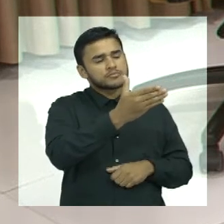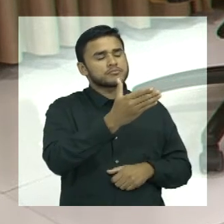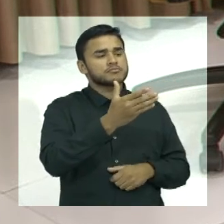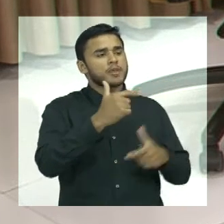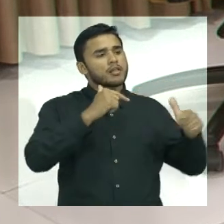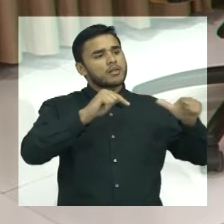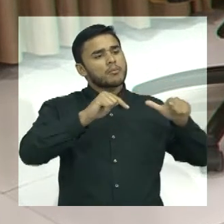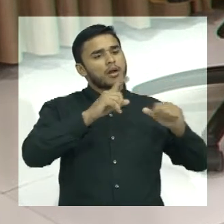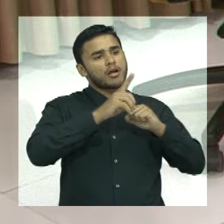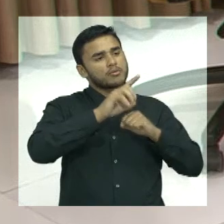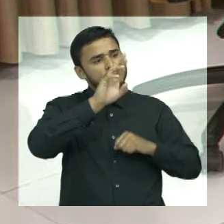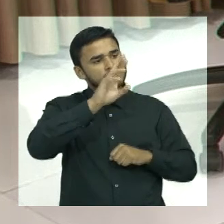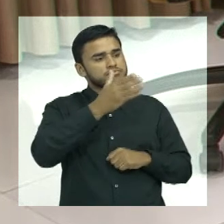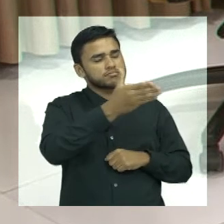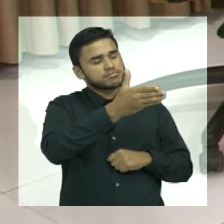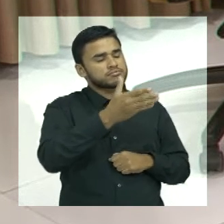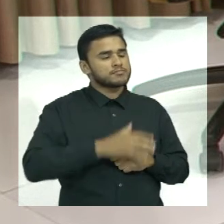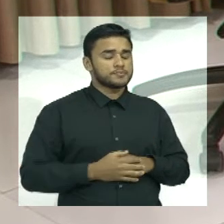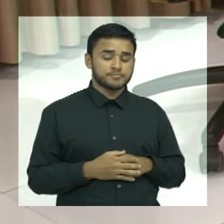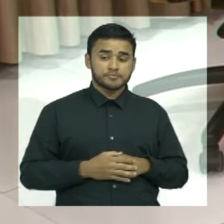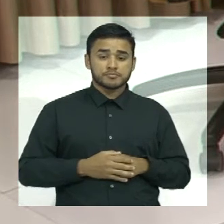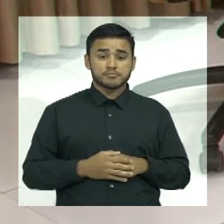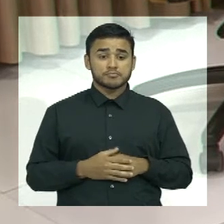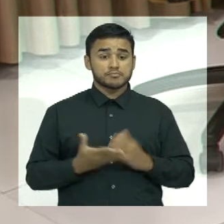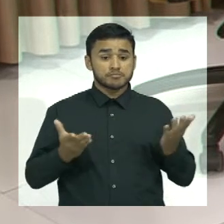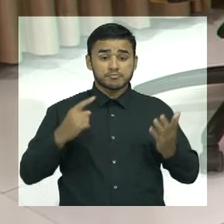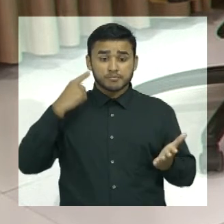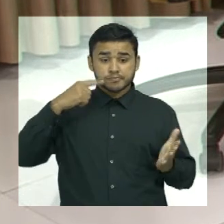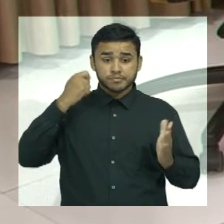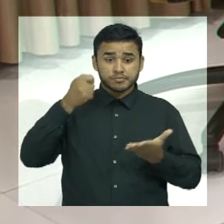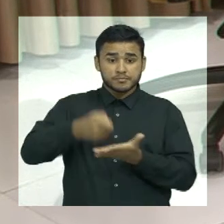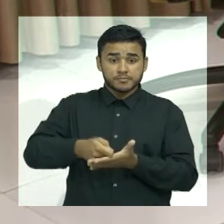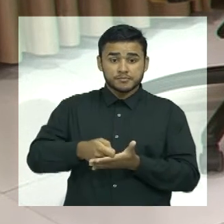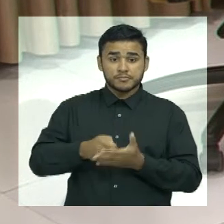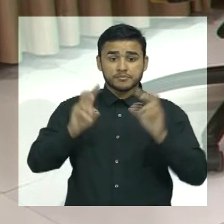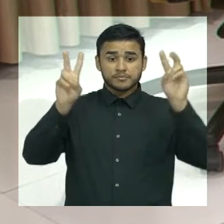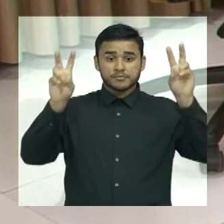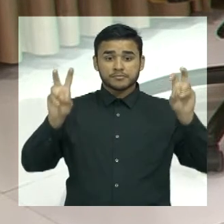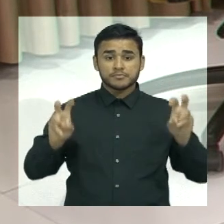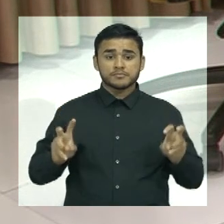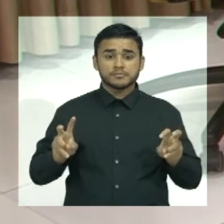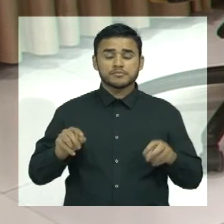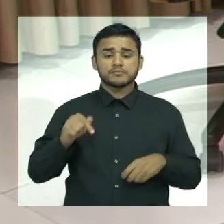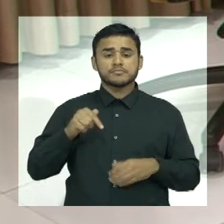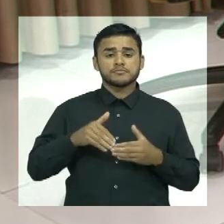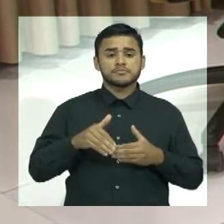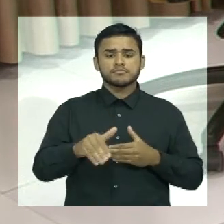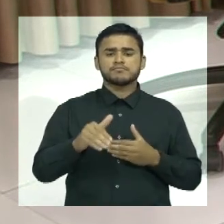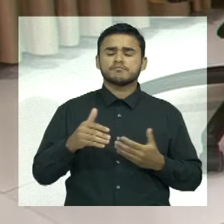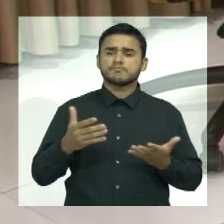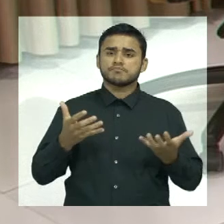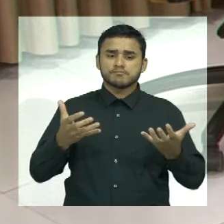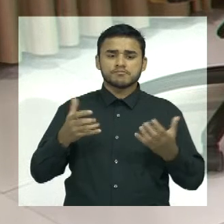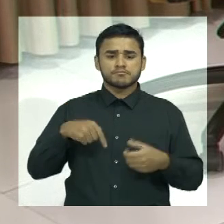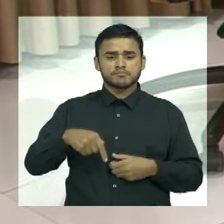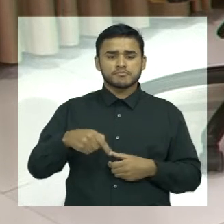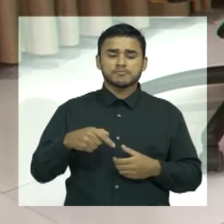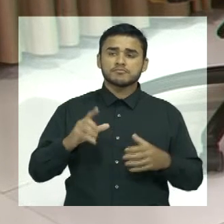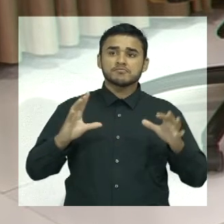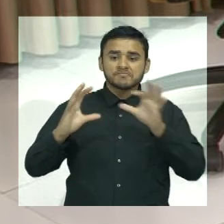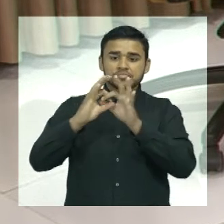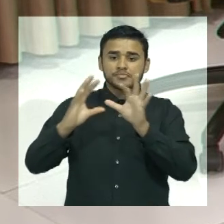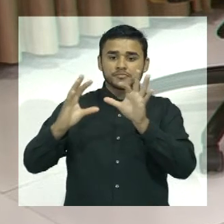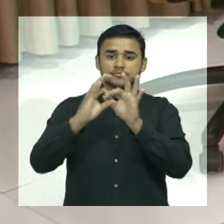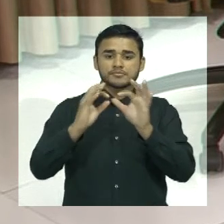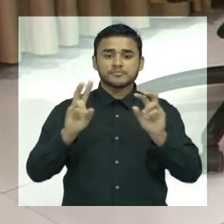trabalho desenvolvido. Mas essa é a nossa proposta do É Direito, é conversar sobre assuntos, né? E daqui também trazer outros, né?